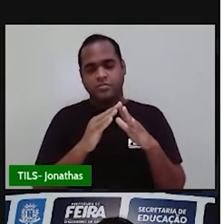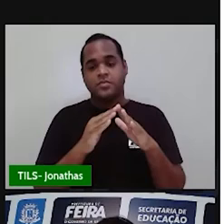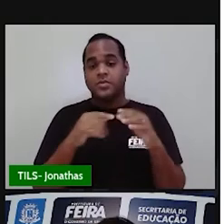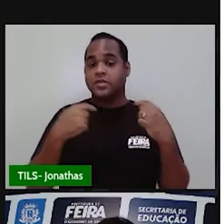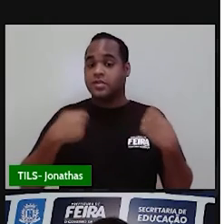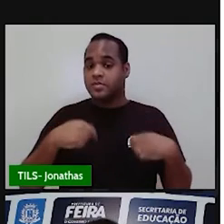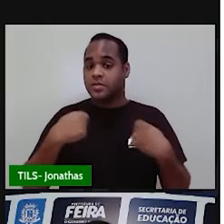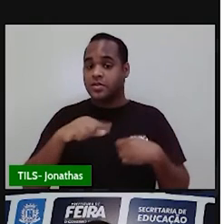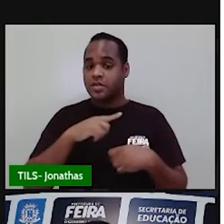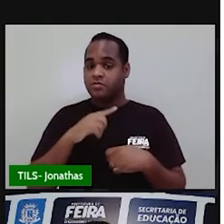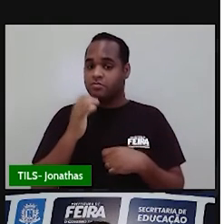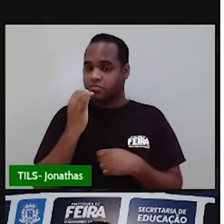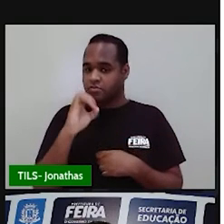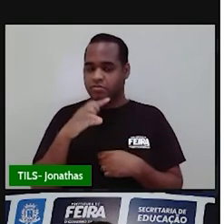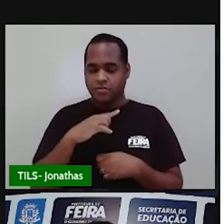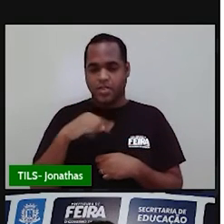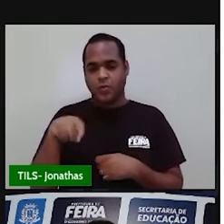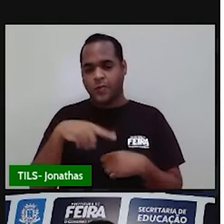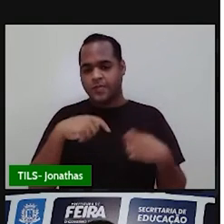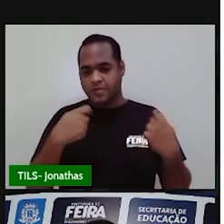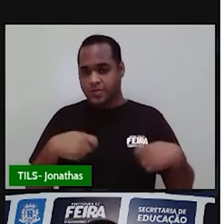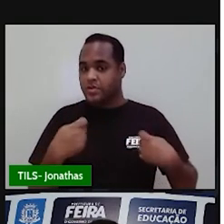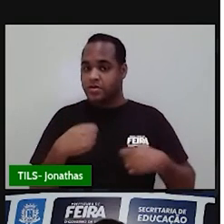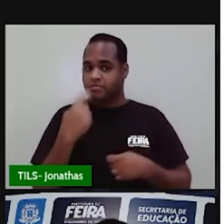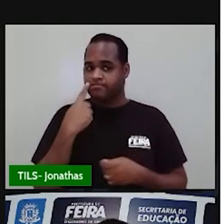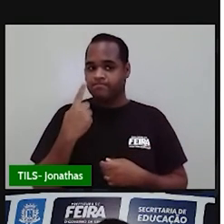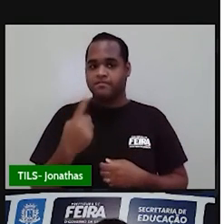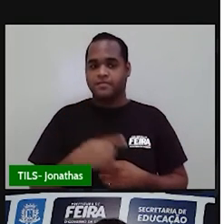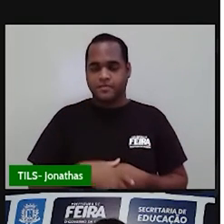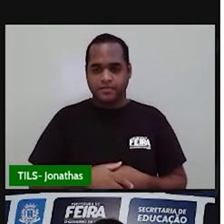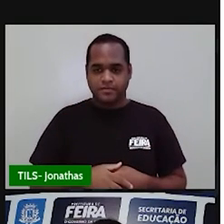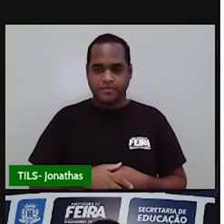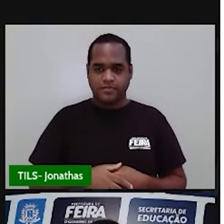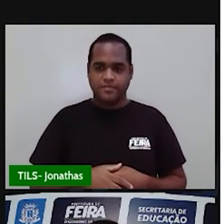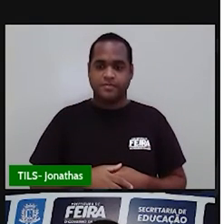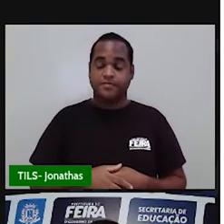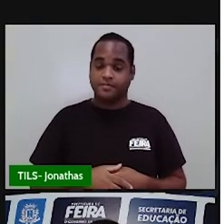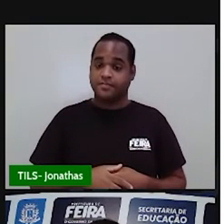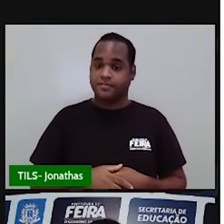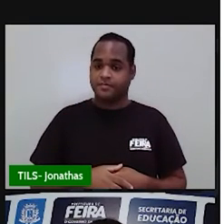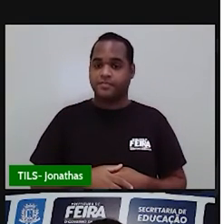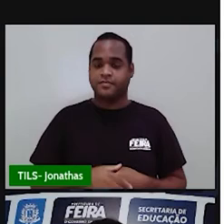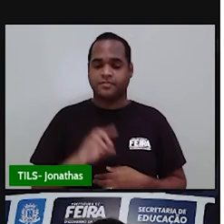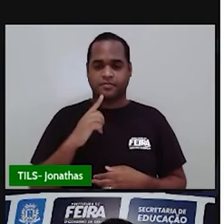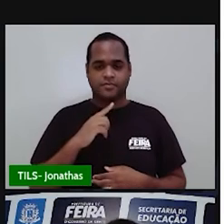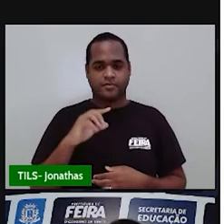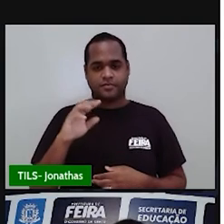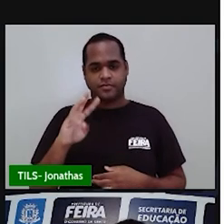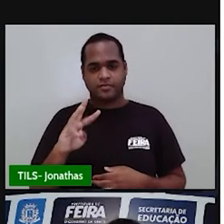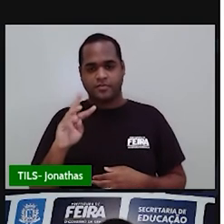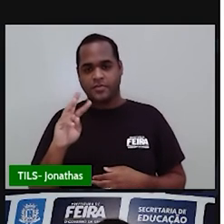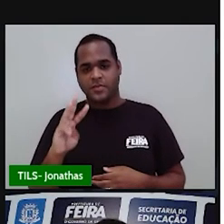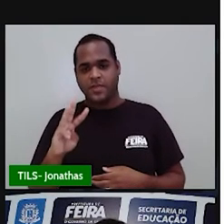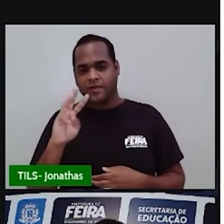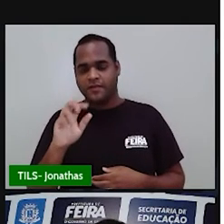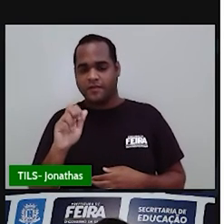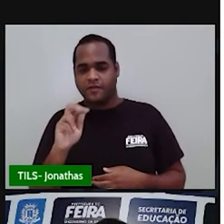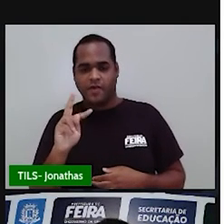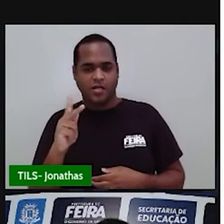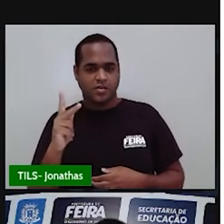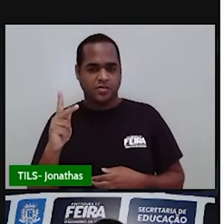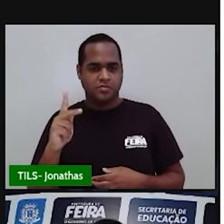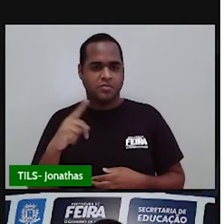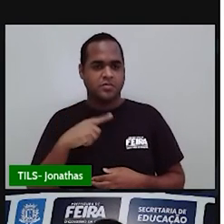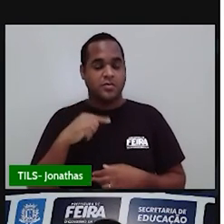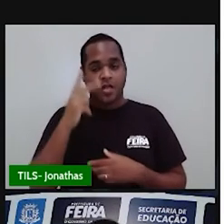da potência desse aparelho eletrônico, que geralmente é dado na medida watts ou watts, né?